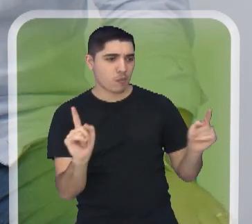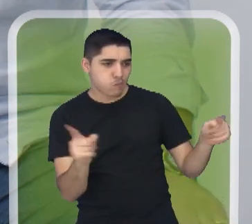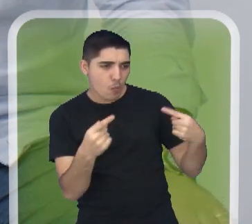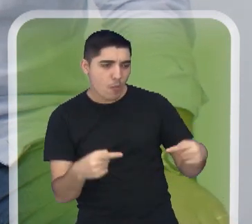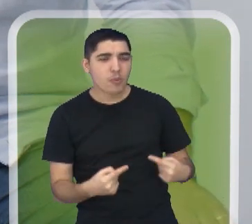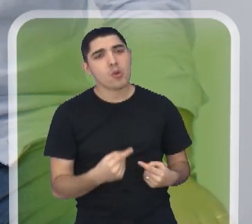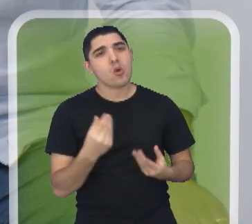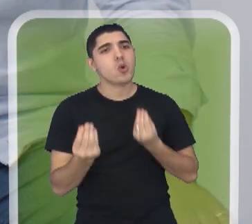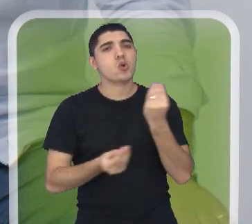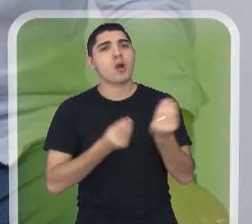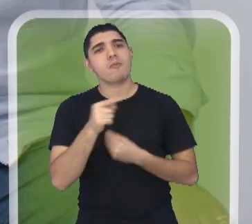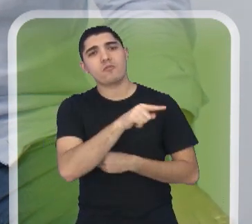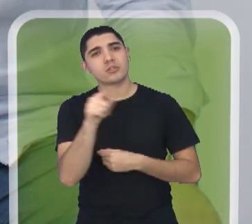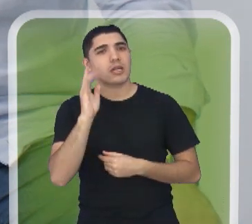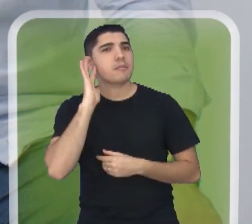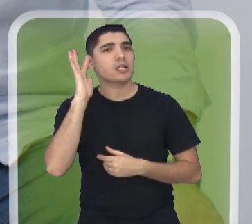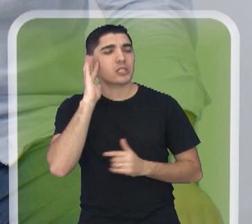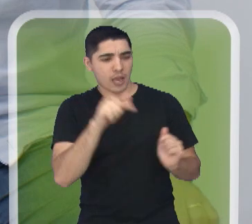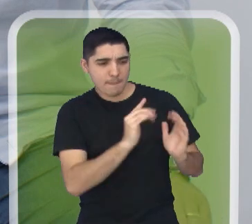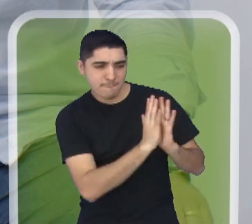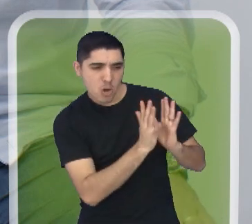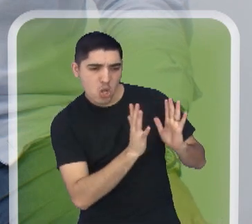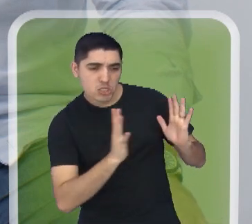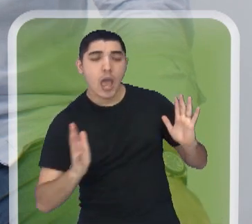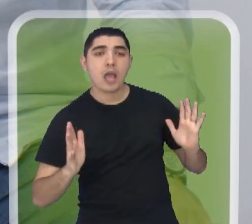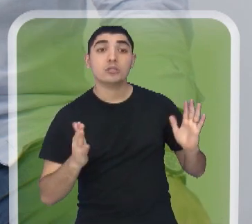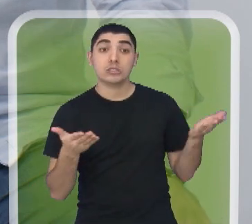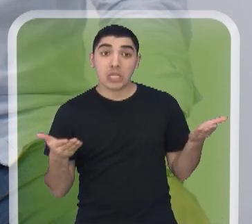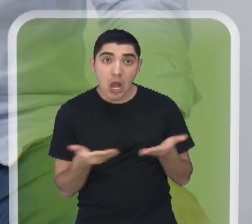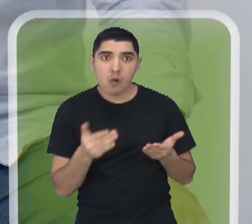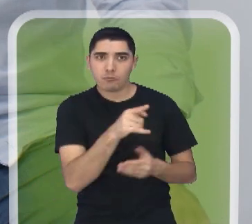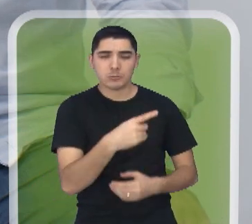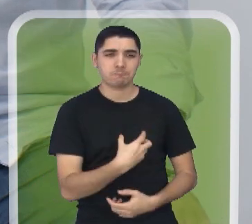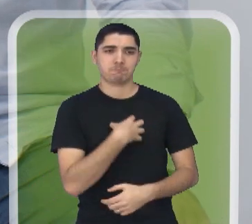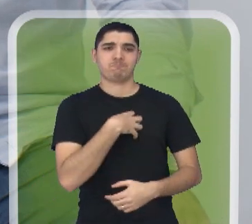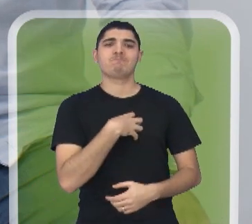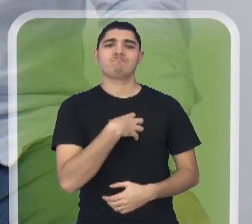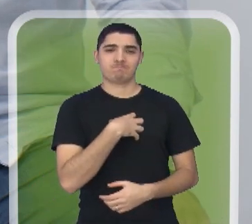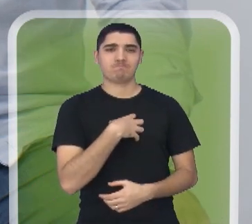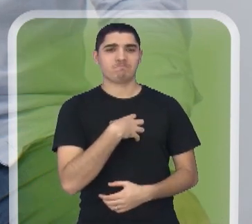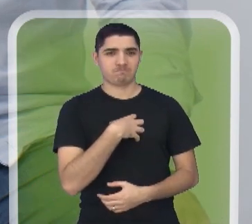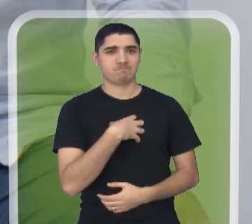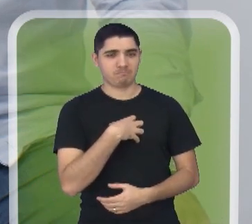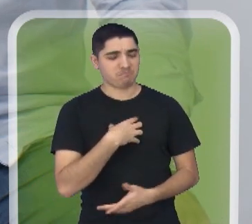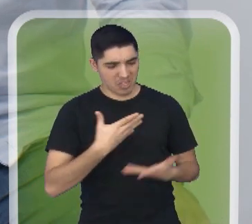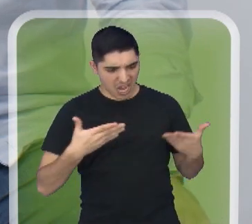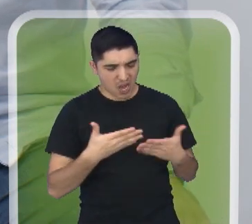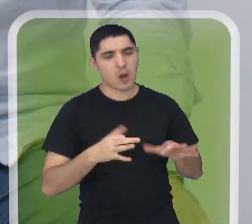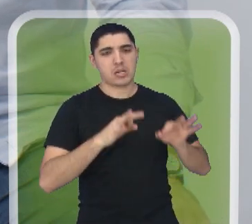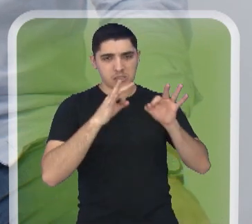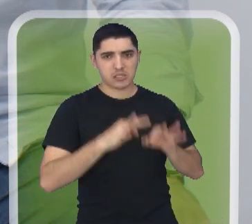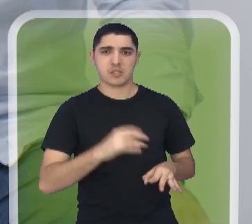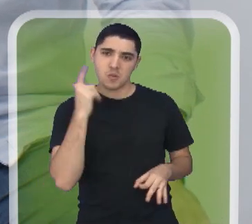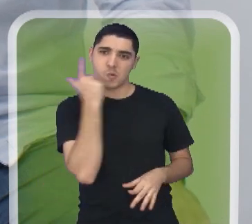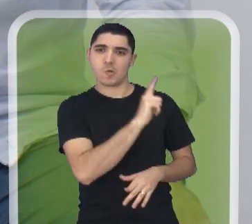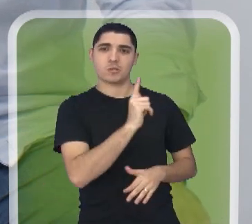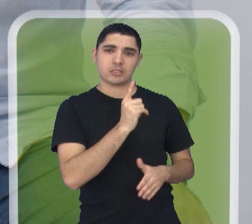processo de vocês pensando e em que ponto que vocês falaram assim, não, agora esse é o ponto que dá para a gente conseguir algo